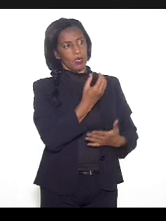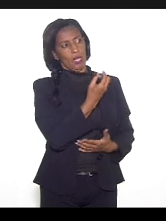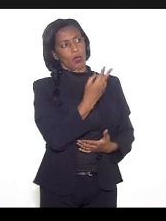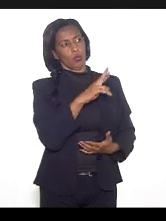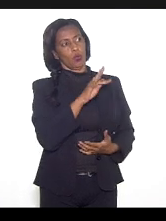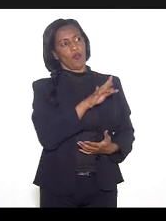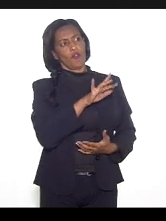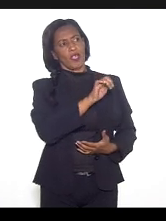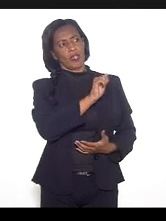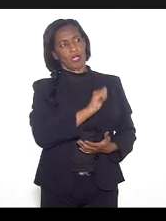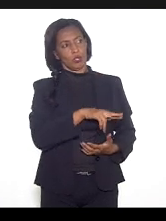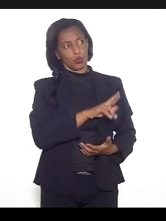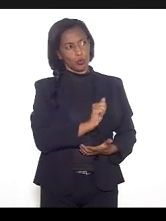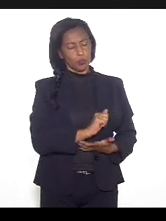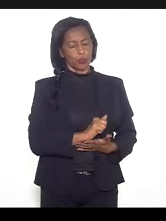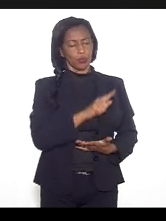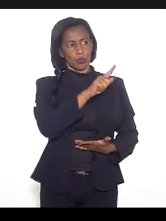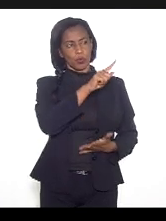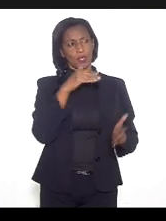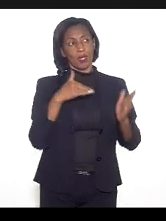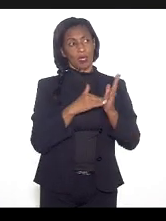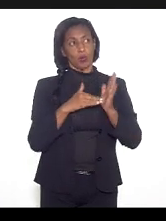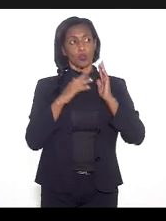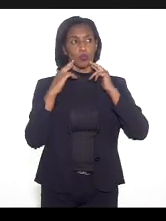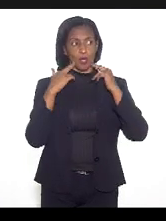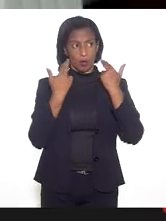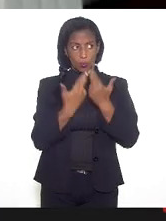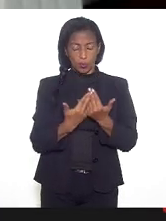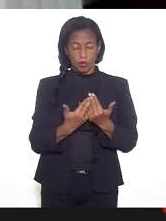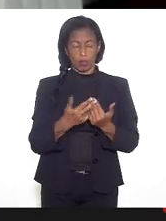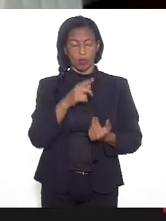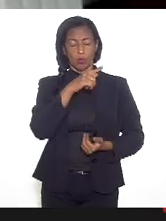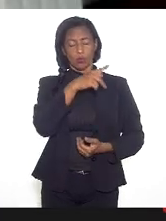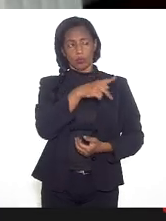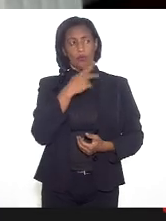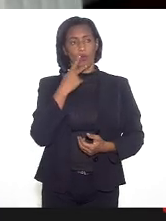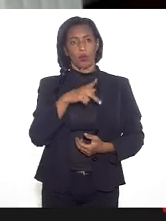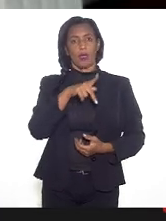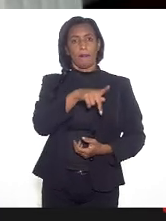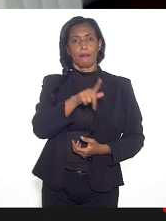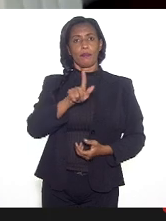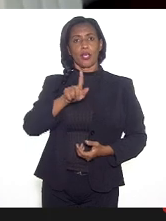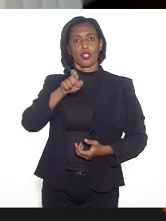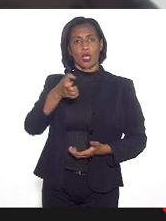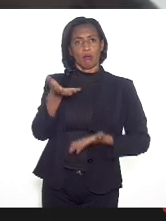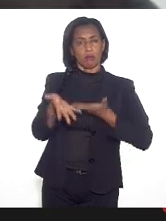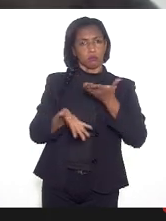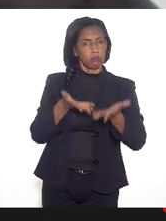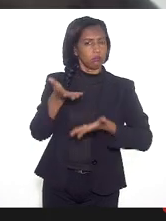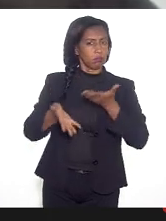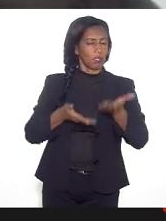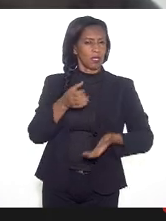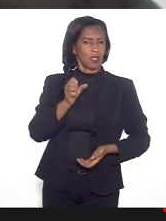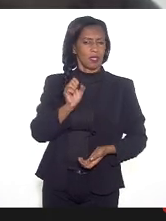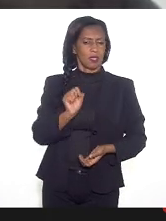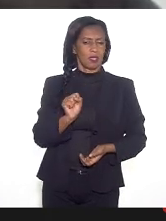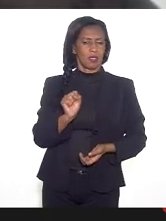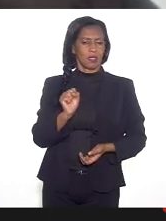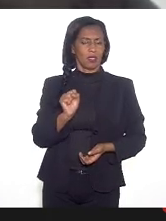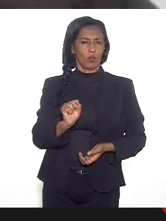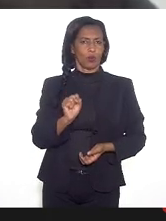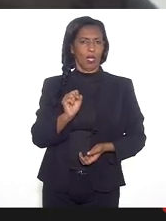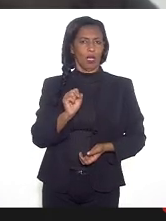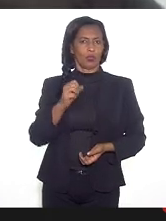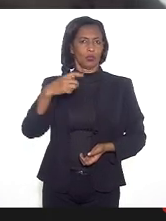Vossa Excelência fez a referência à última audiência que tivemos juntos na PGE para tratar do CFSD, que é o concurso de